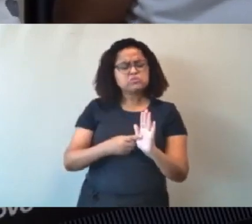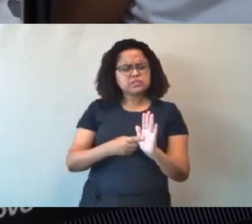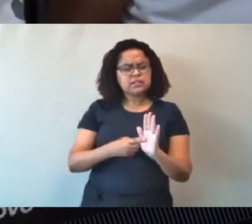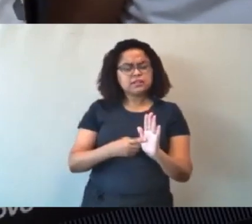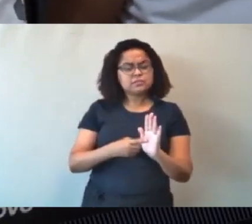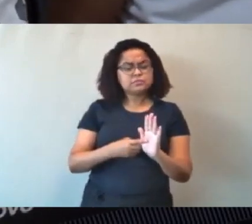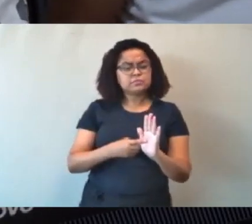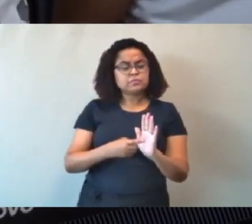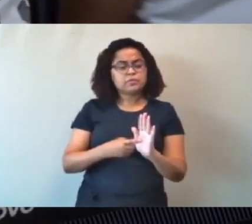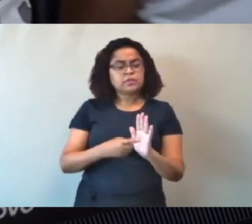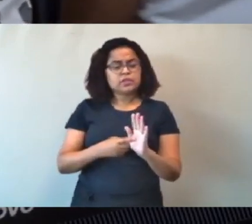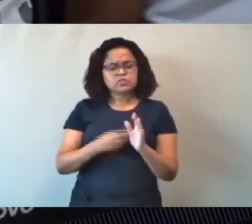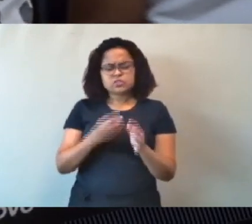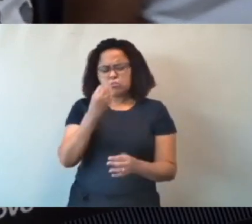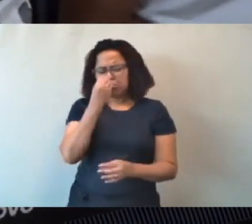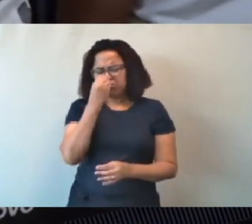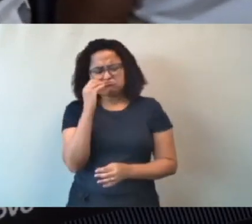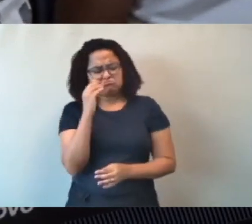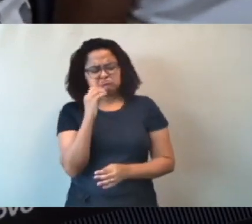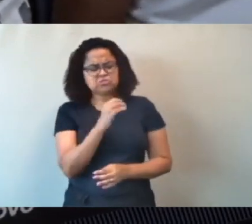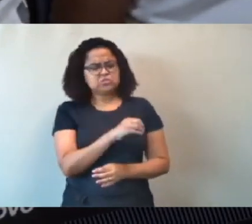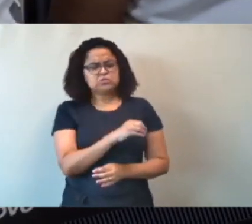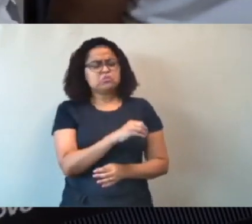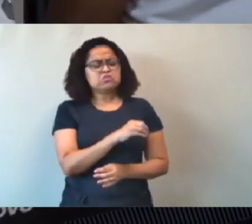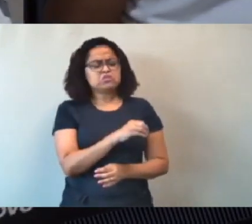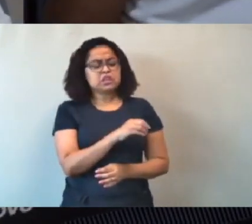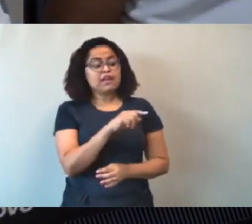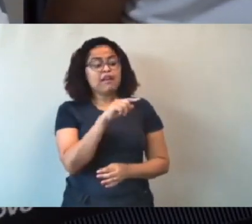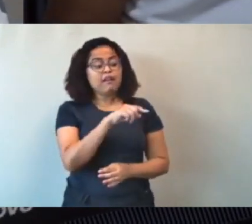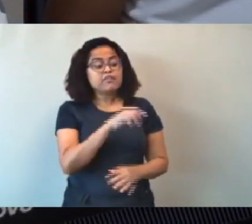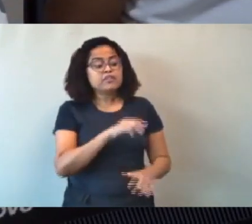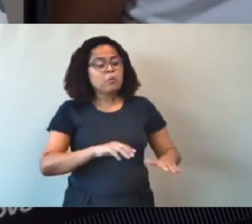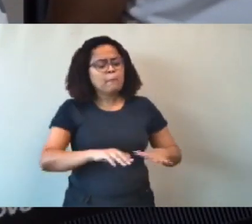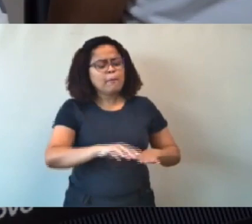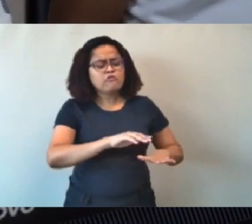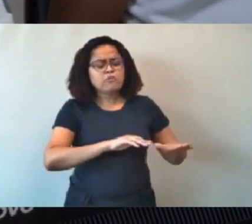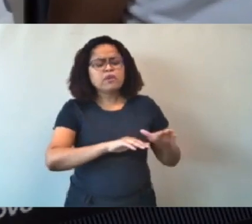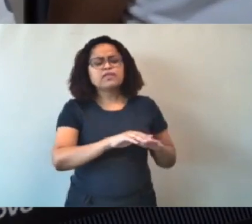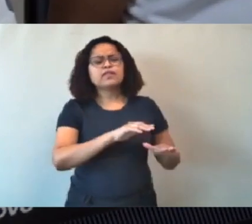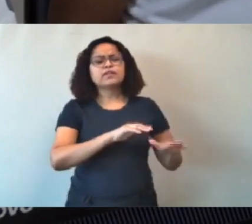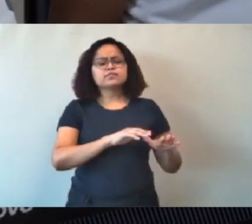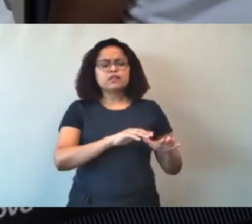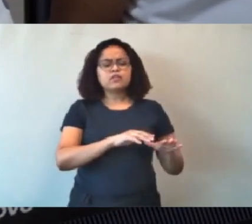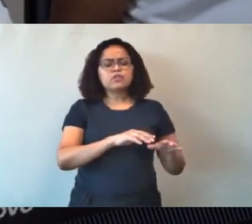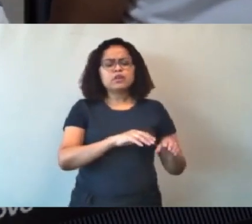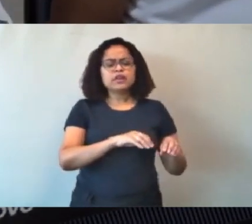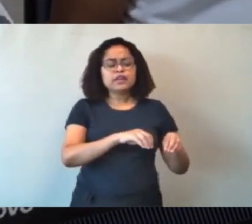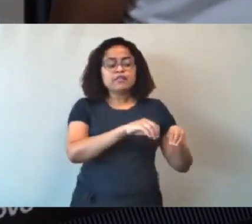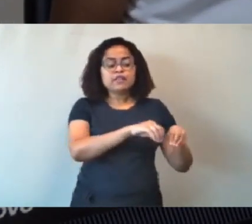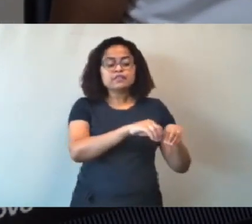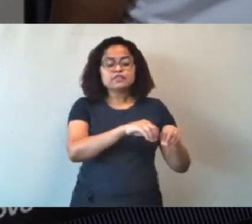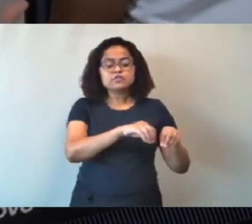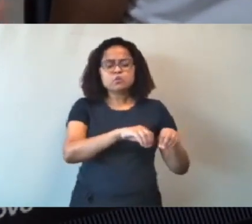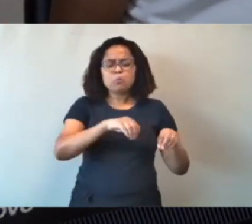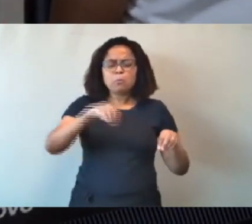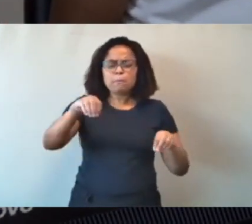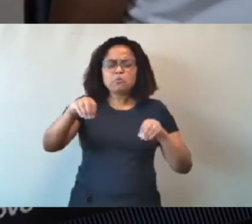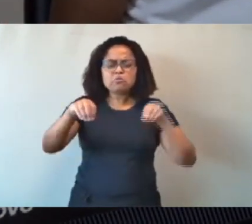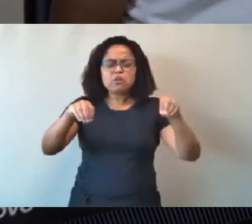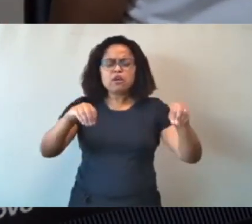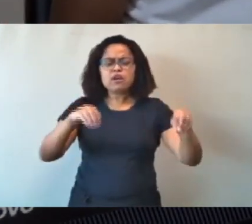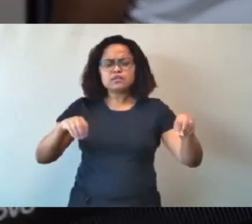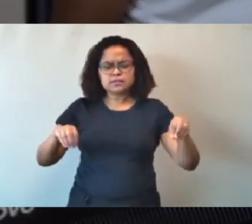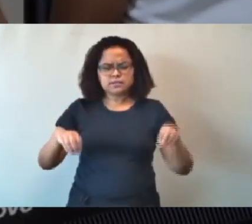a movimentação, que é muito grande já, né, dessa migração desses comércios para esses locais. E uma das coisas que vem deixando